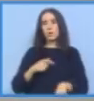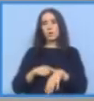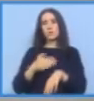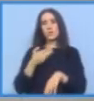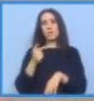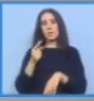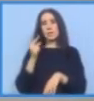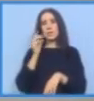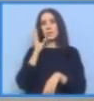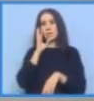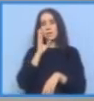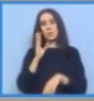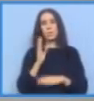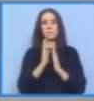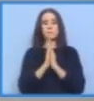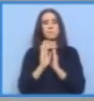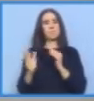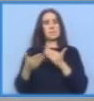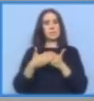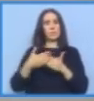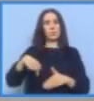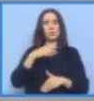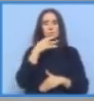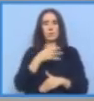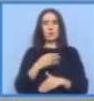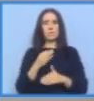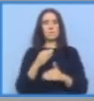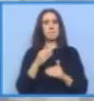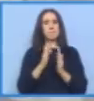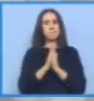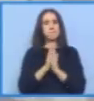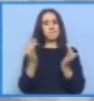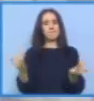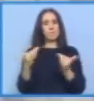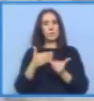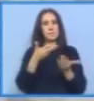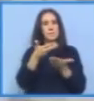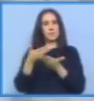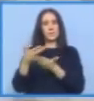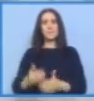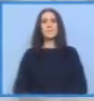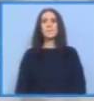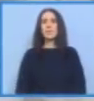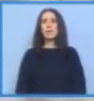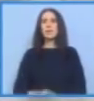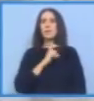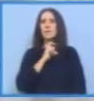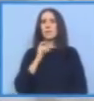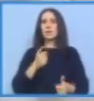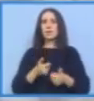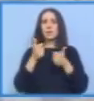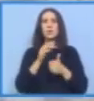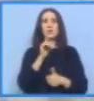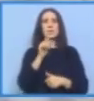19h30 com a Eucaristia de encerramento, onde todos nós, as paróquias, são convidadas a estar presentes. Frei José Nunes, estas